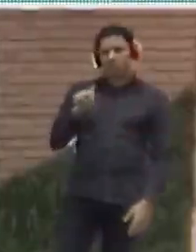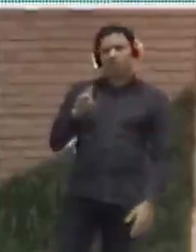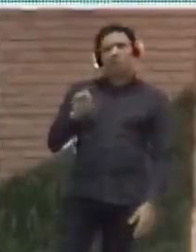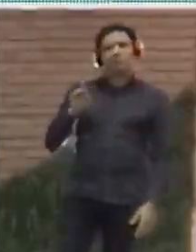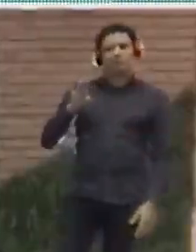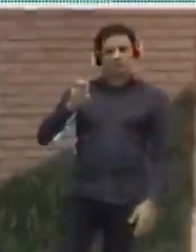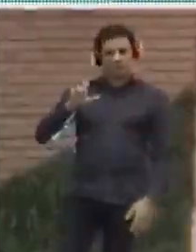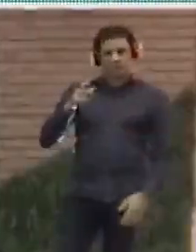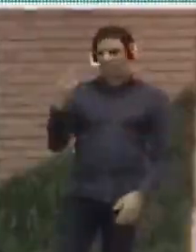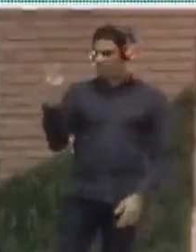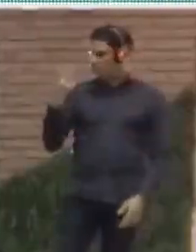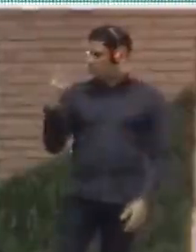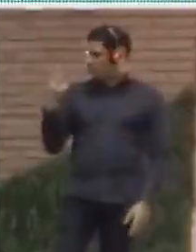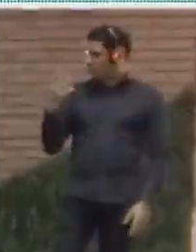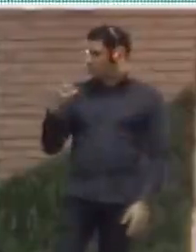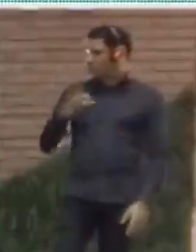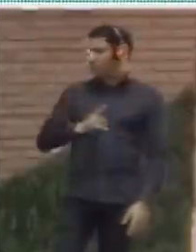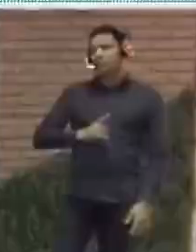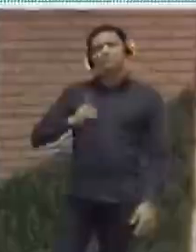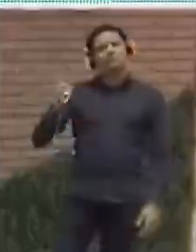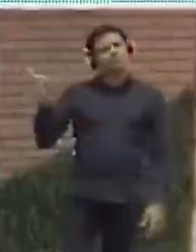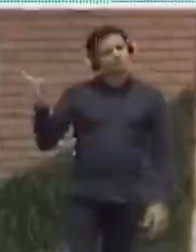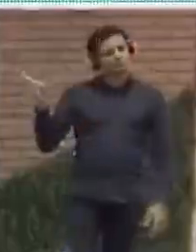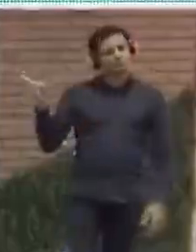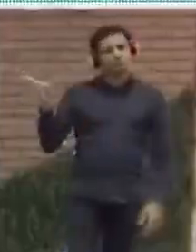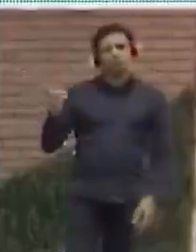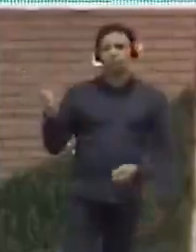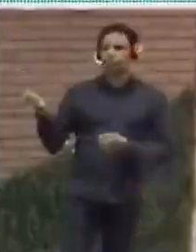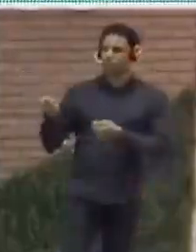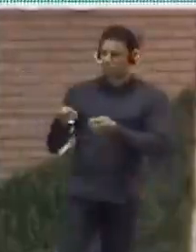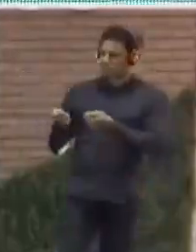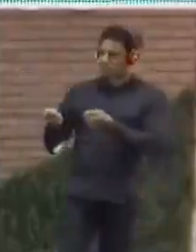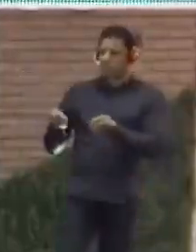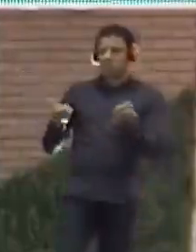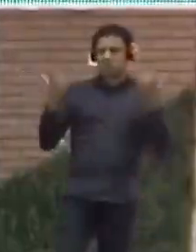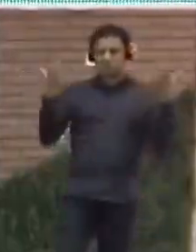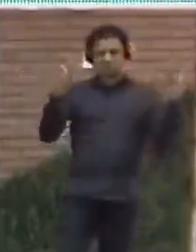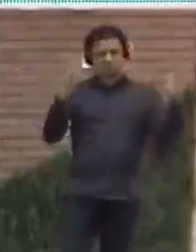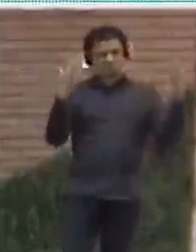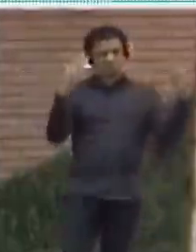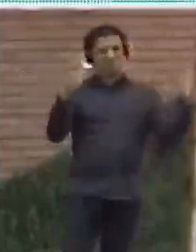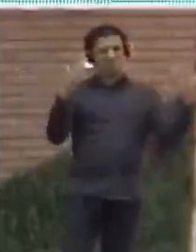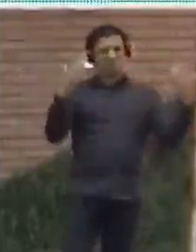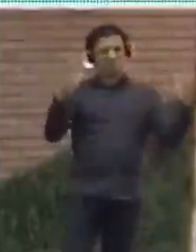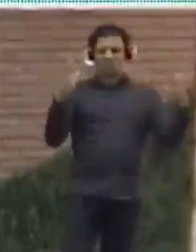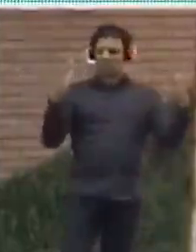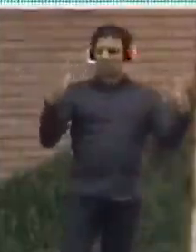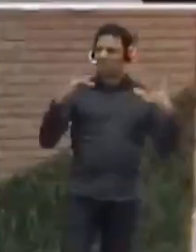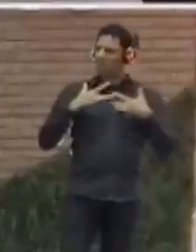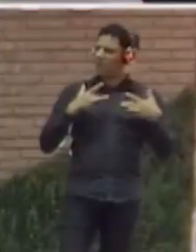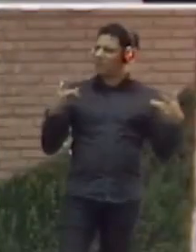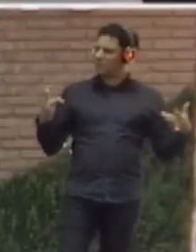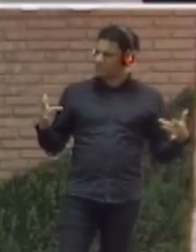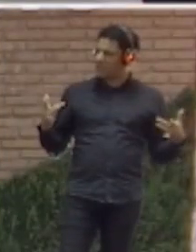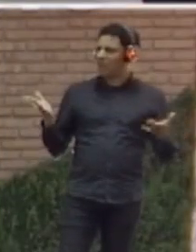Agradecer esse cara aqui que merece um aplauso vigoroso pela dedicação